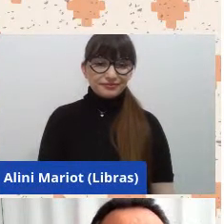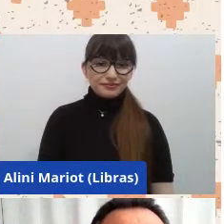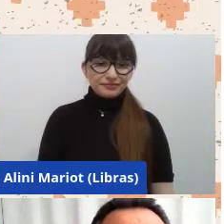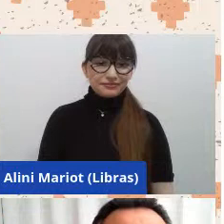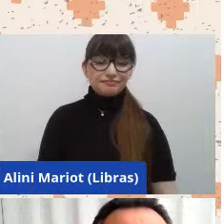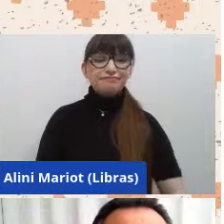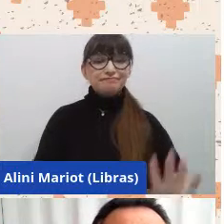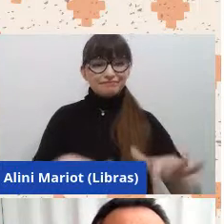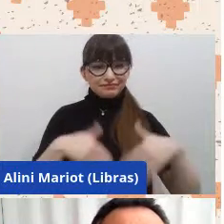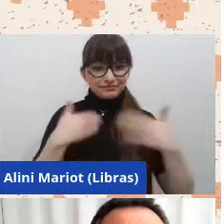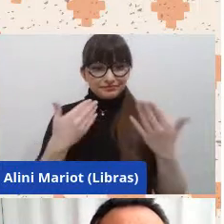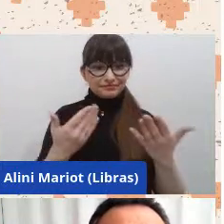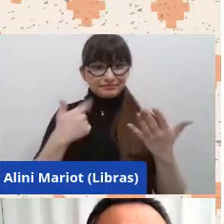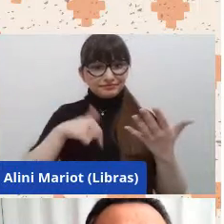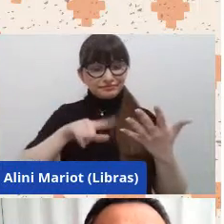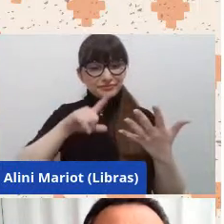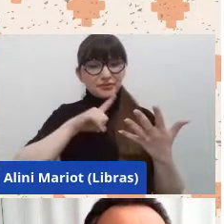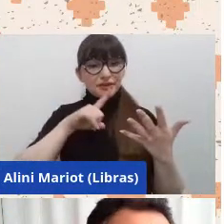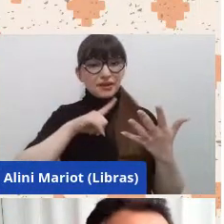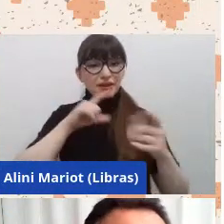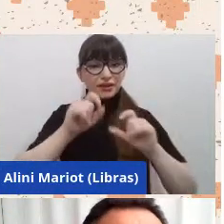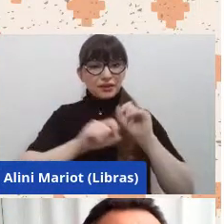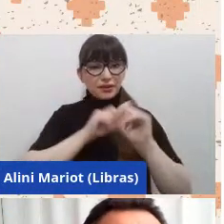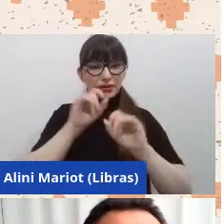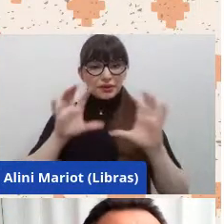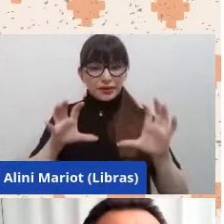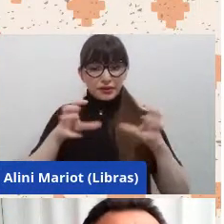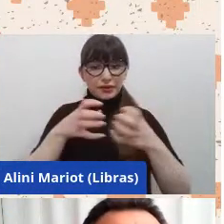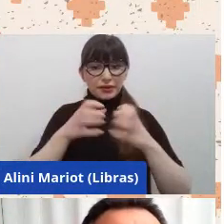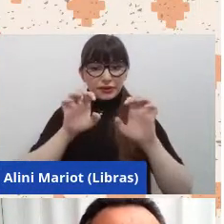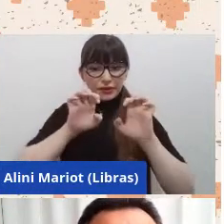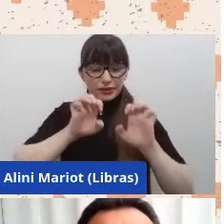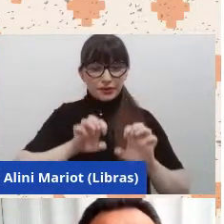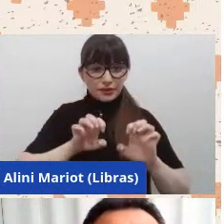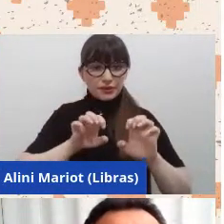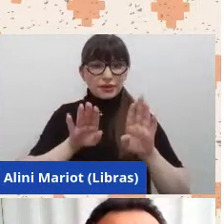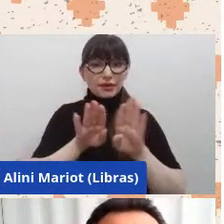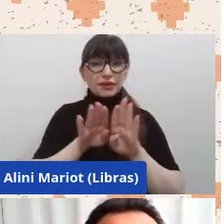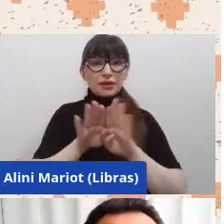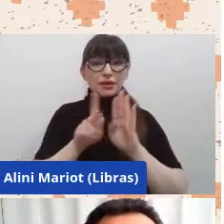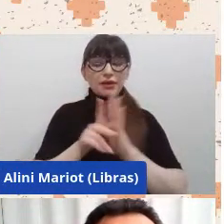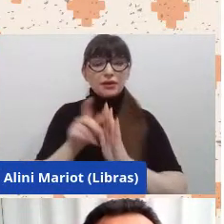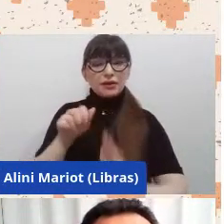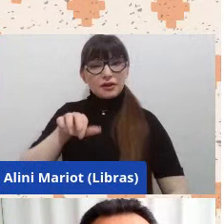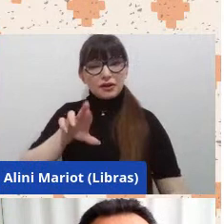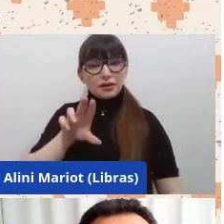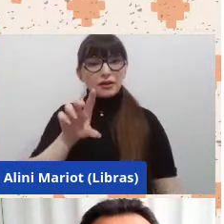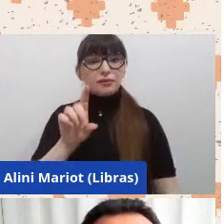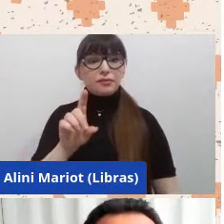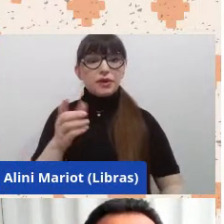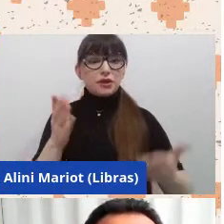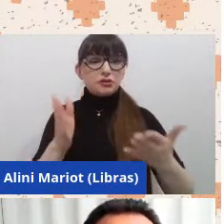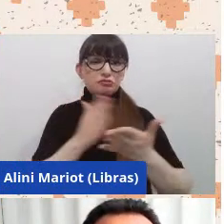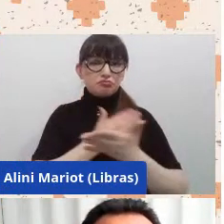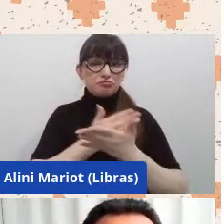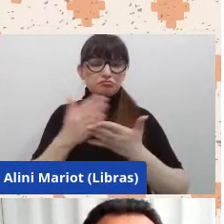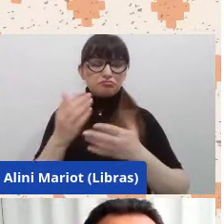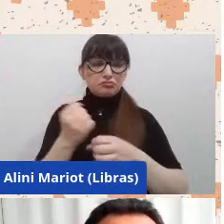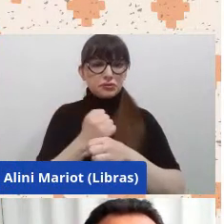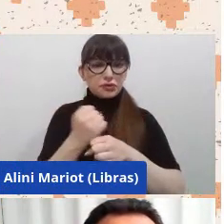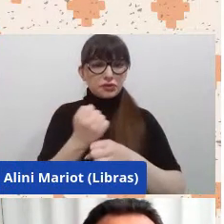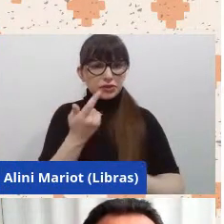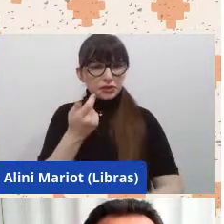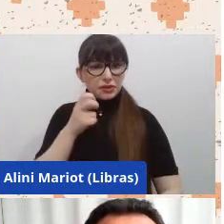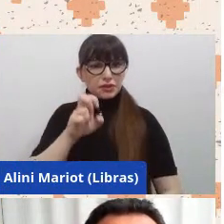Então, nós temos na Comissão de Ética da ANPEd, uma comissão de ética na ANPEd desde 2015, nós